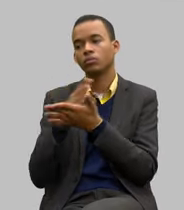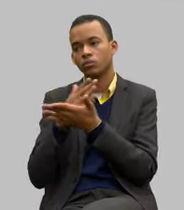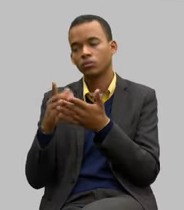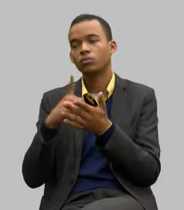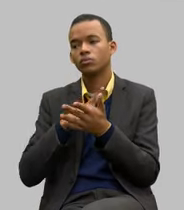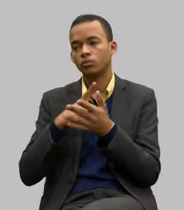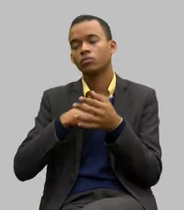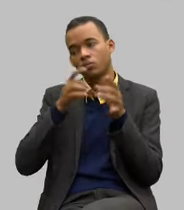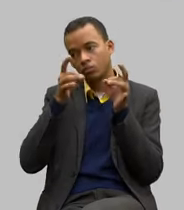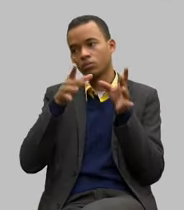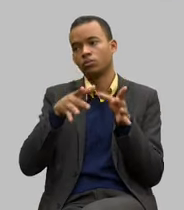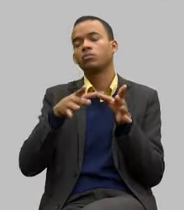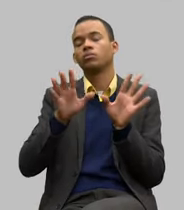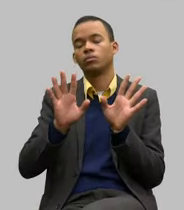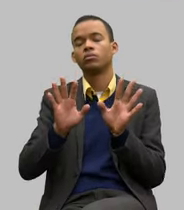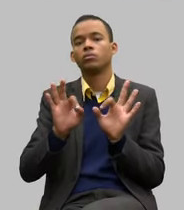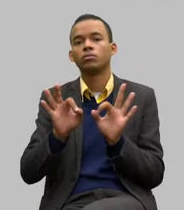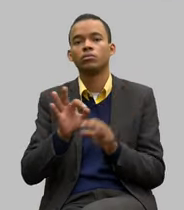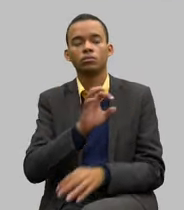formação